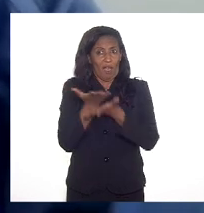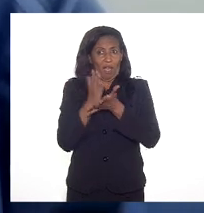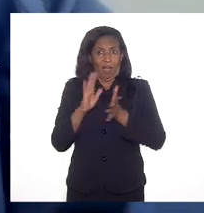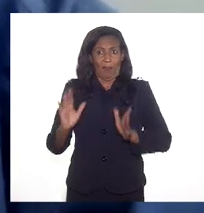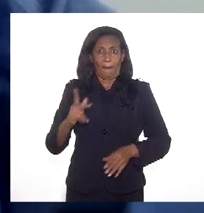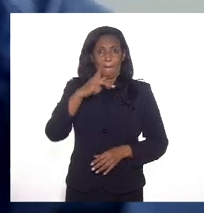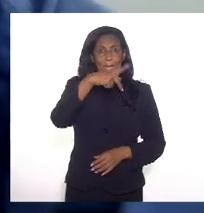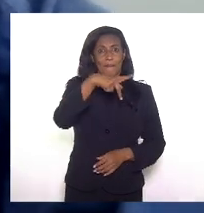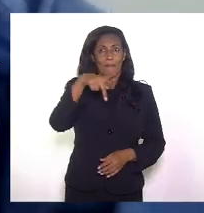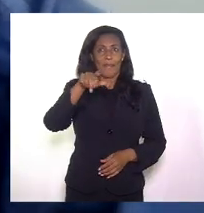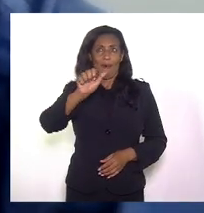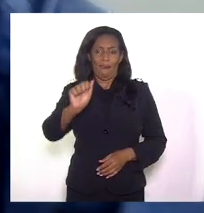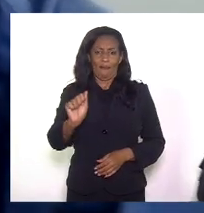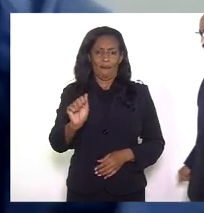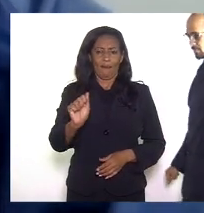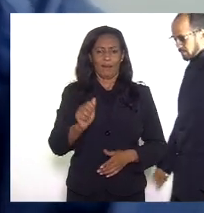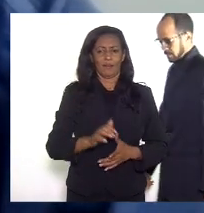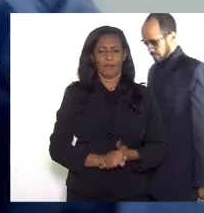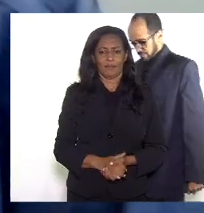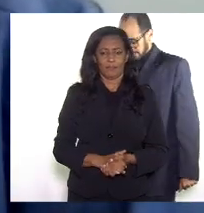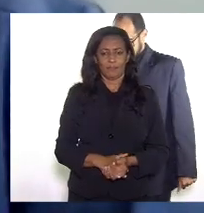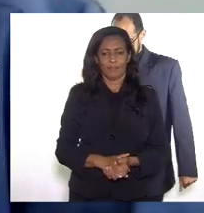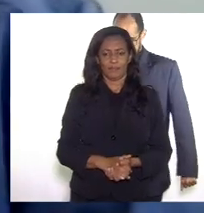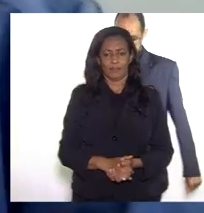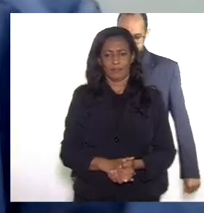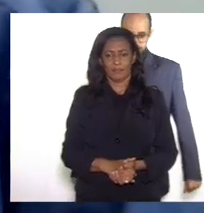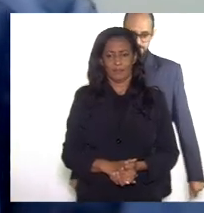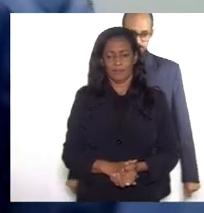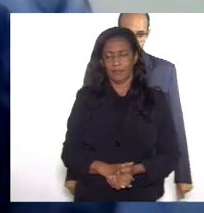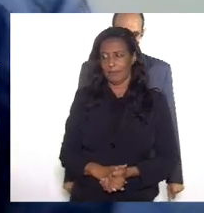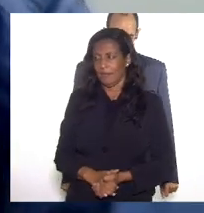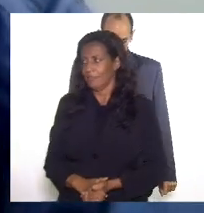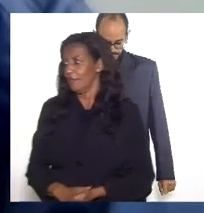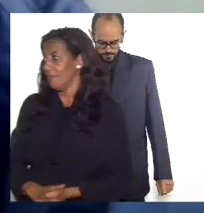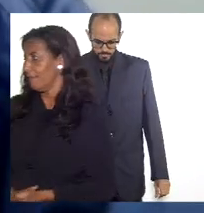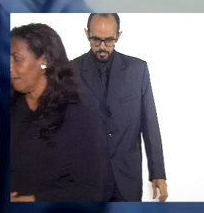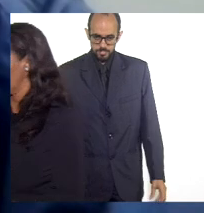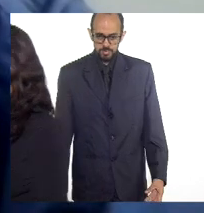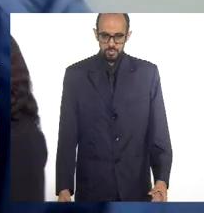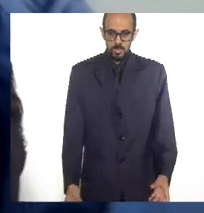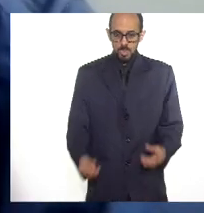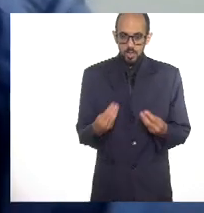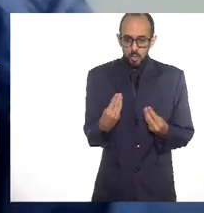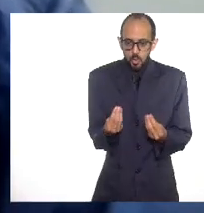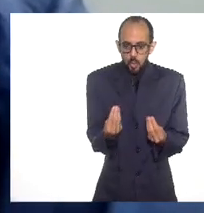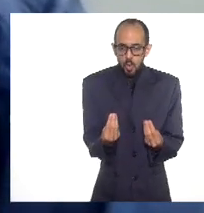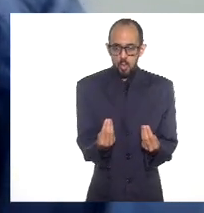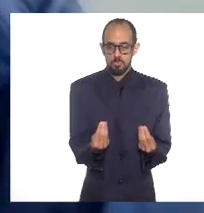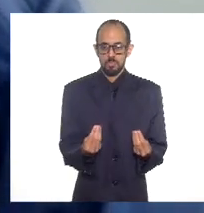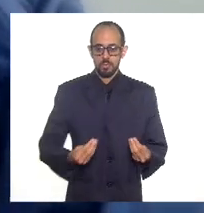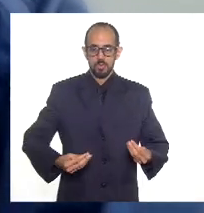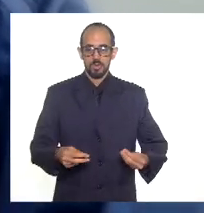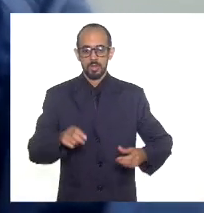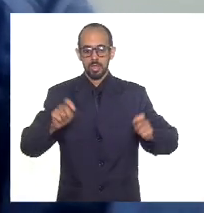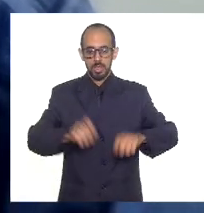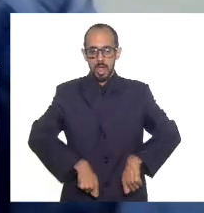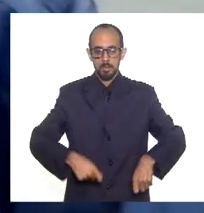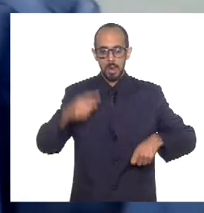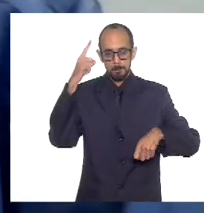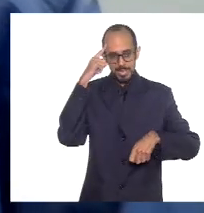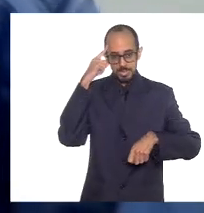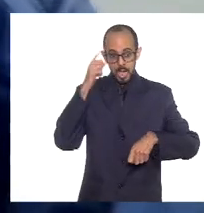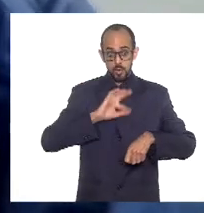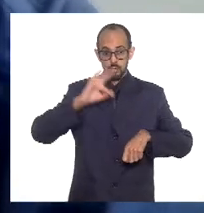com o PPA. Como é que eu posso pensar no futuro do meu país se